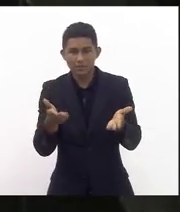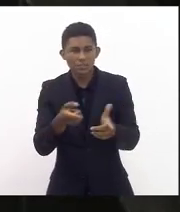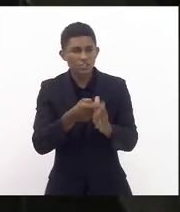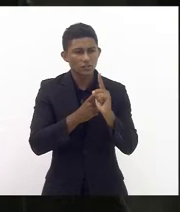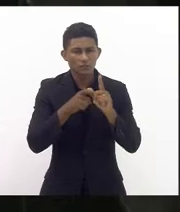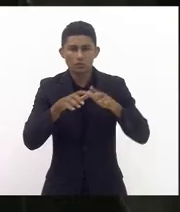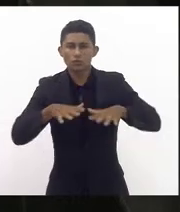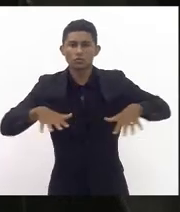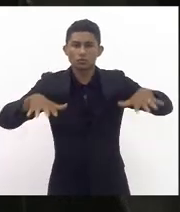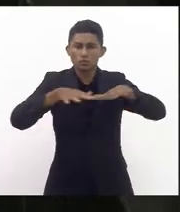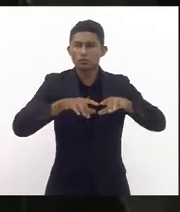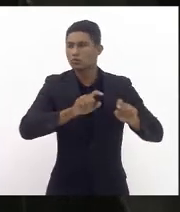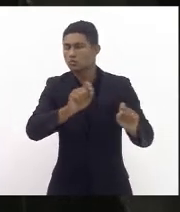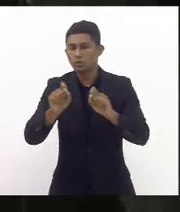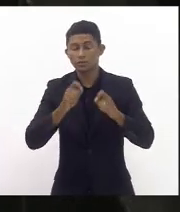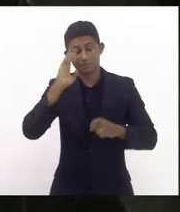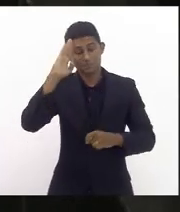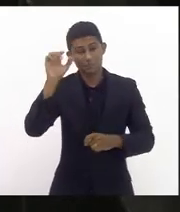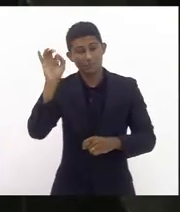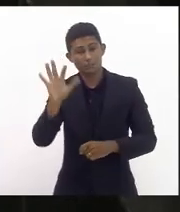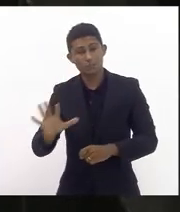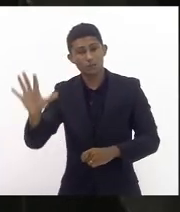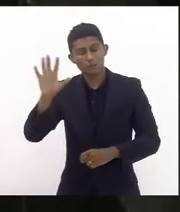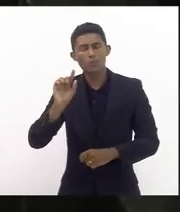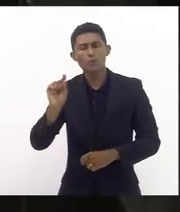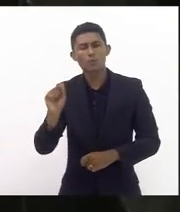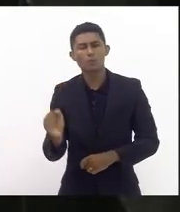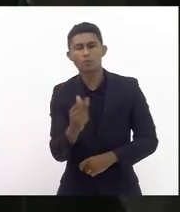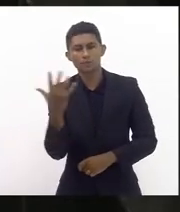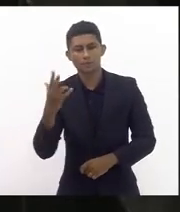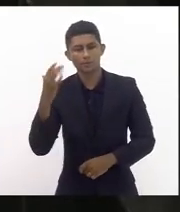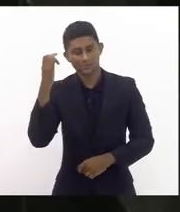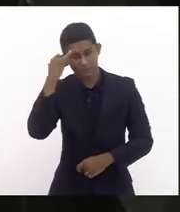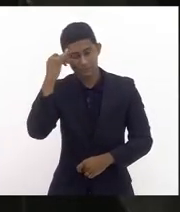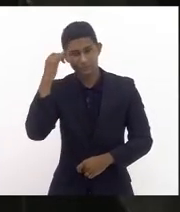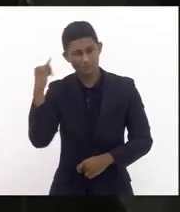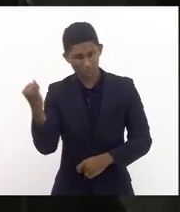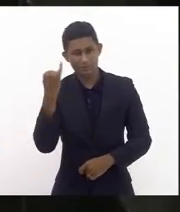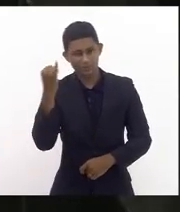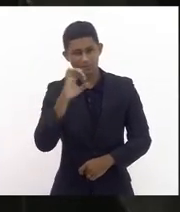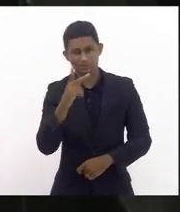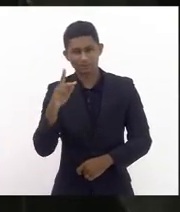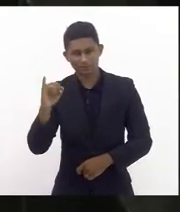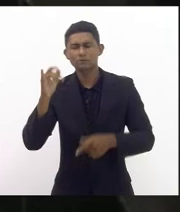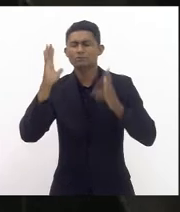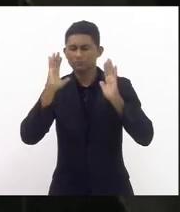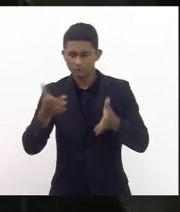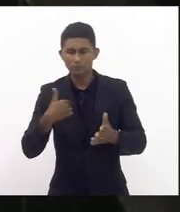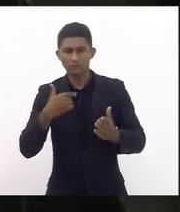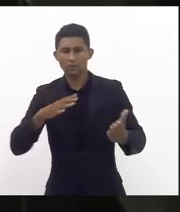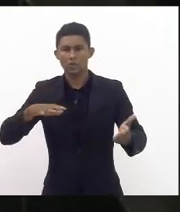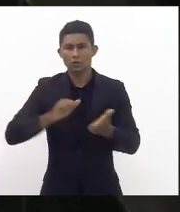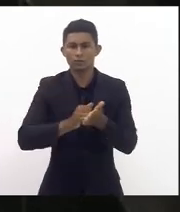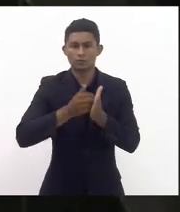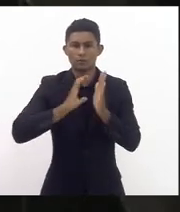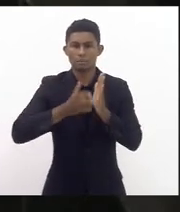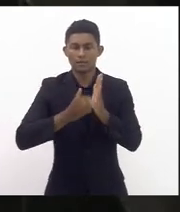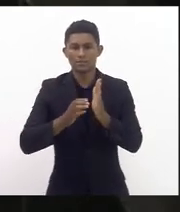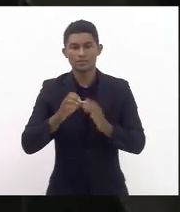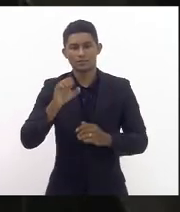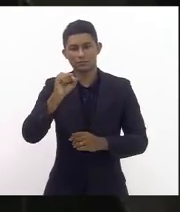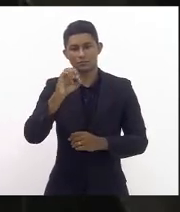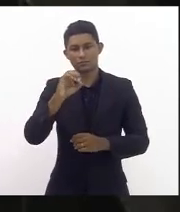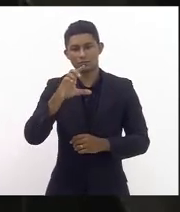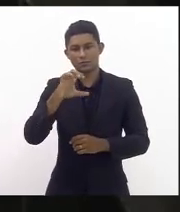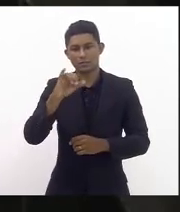credores, sobretudo à União. Por isso, acho importante essa CPI, já me inscrevi com Eliomar, junto ao Partido Socialista Brasileiro, para